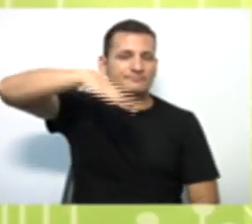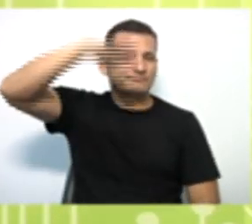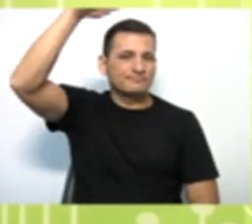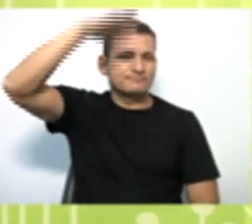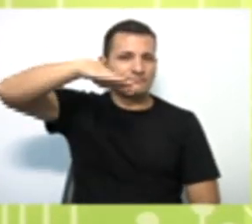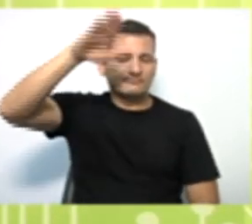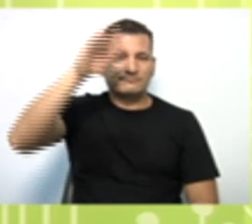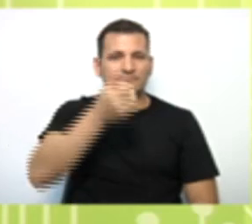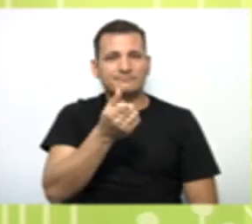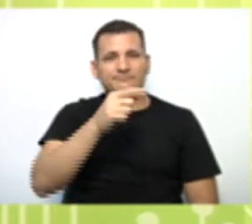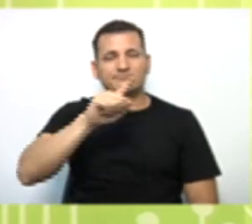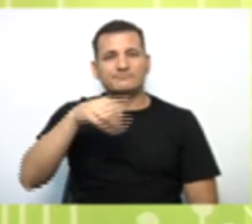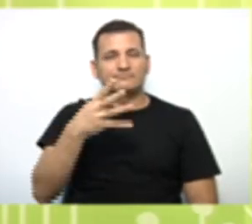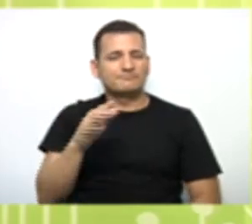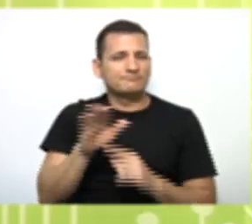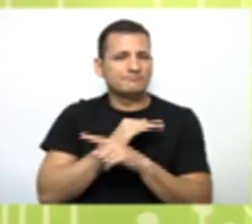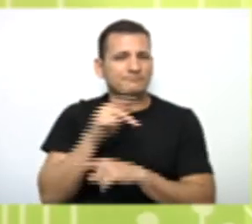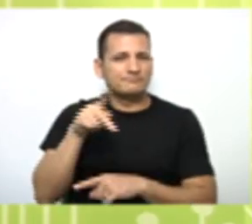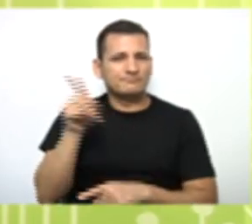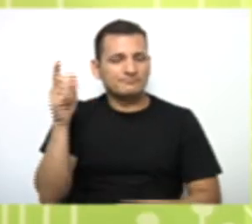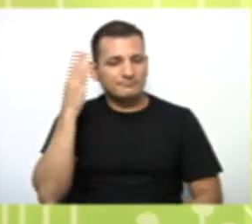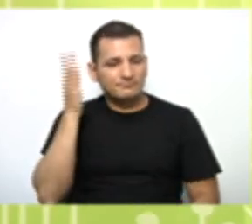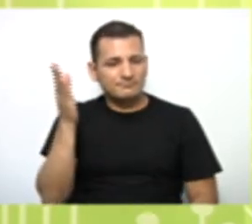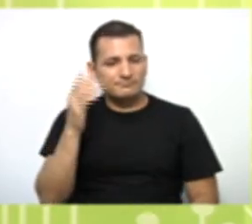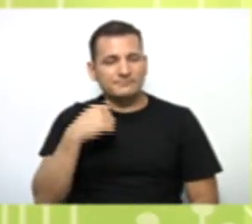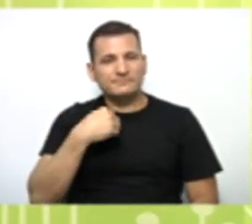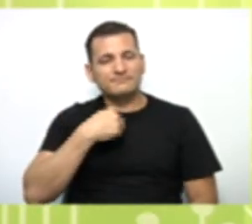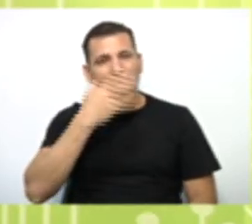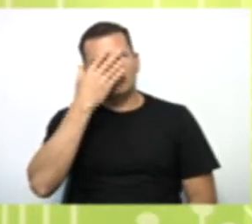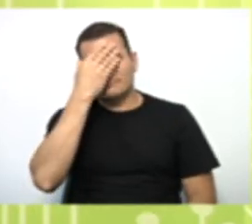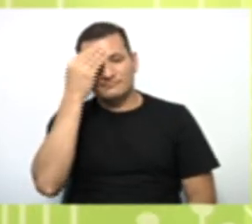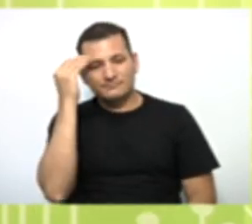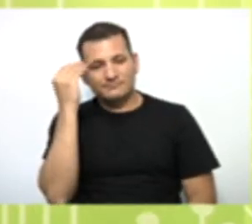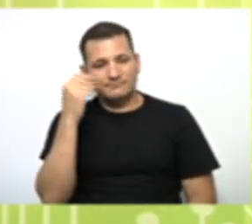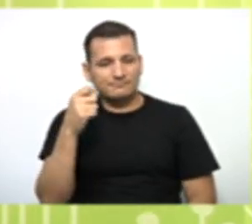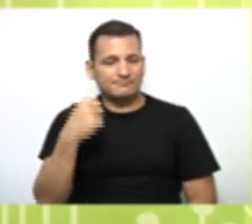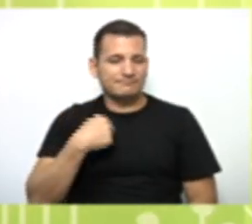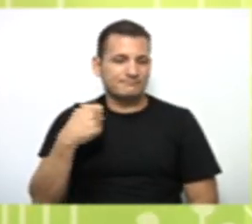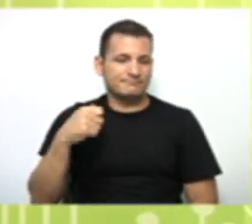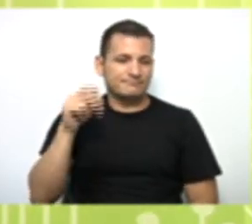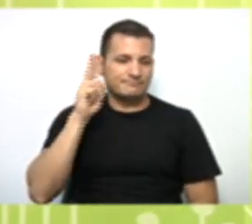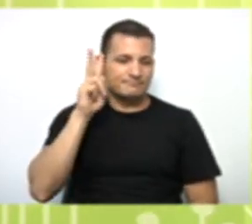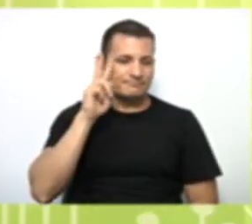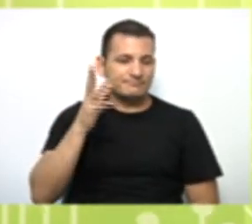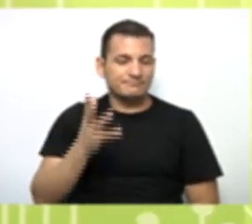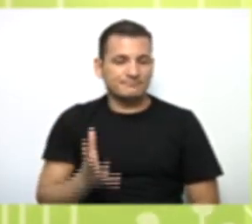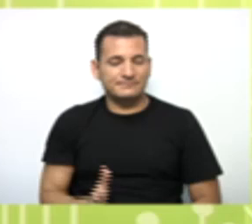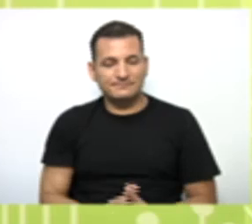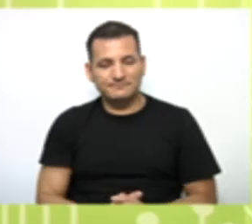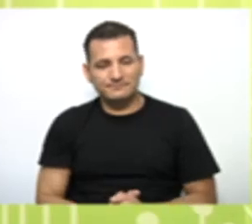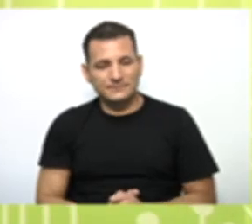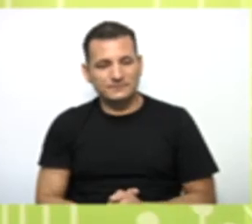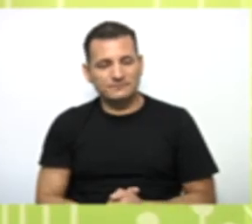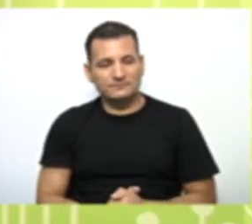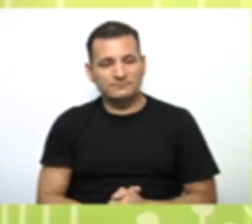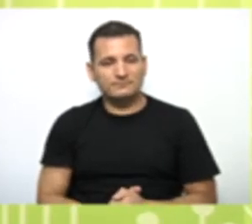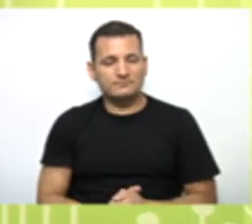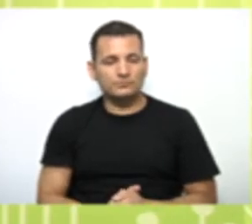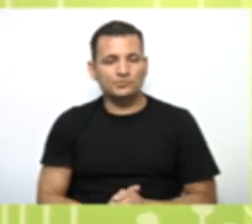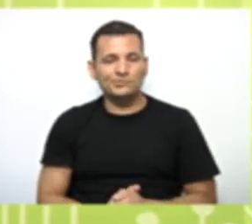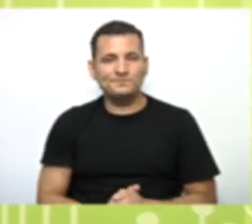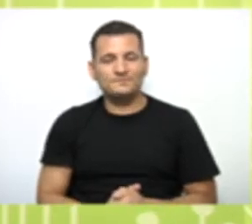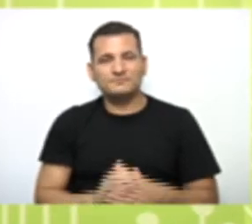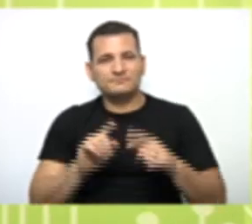esqueci a altura, professora, sabe não, né? Esqueci, né? Tenho que me lembrar aqui. Mas